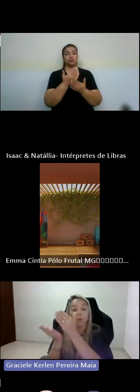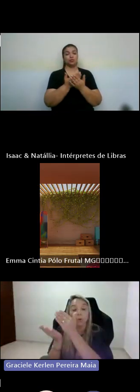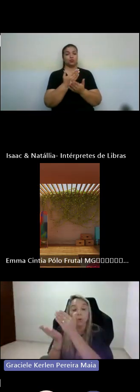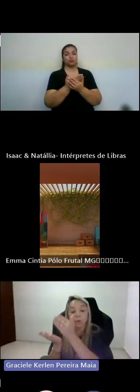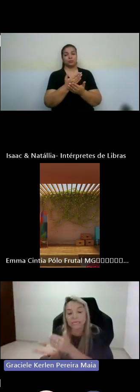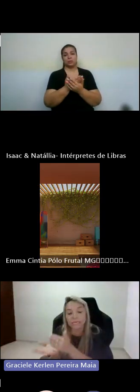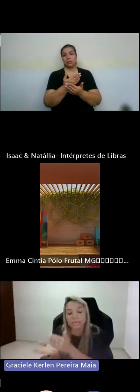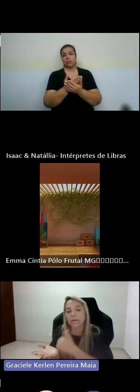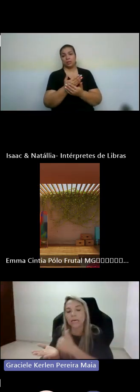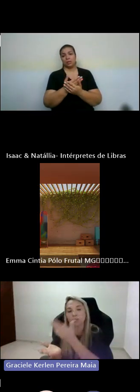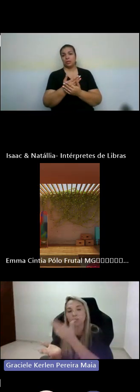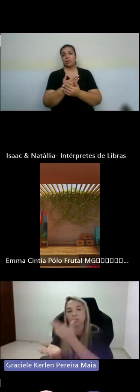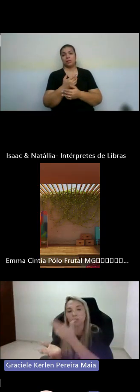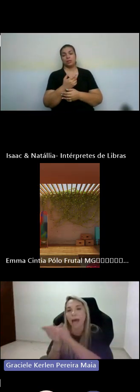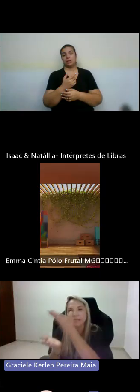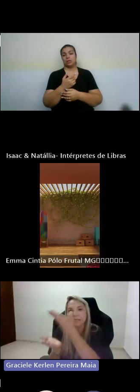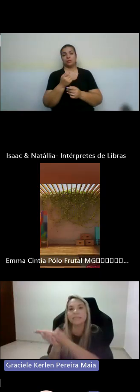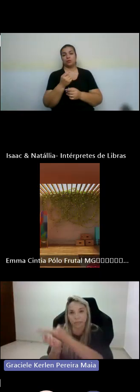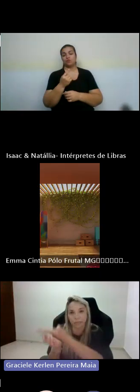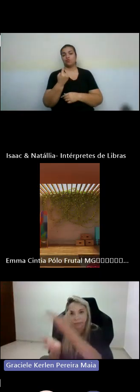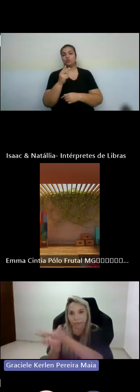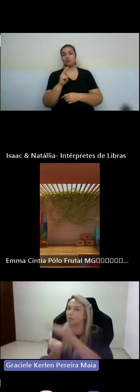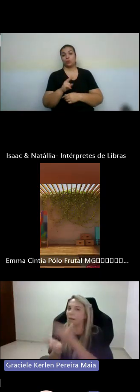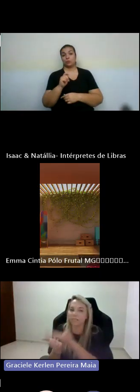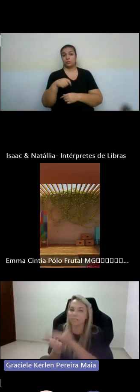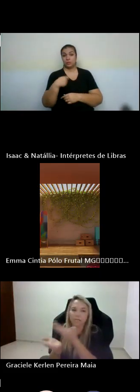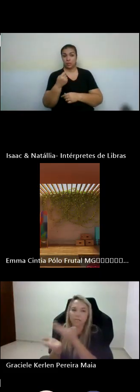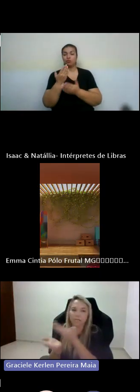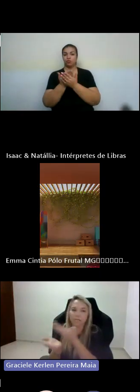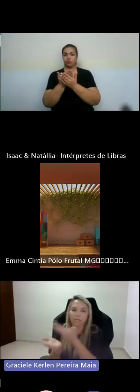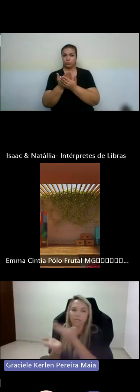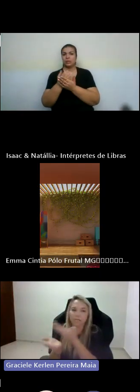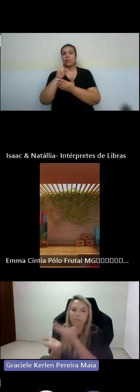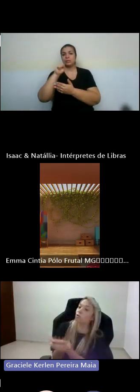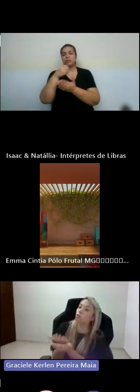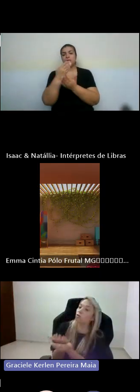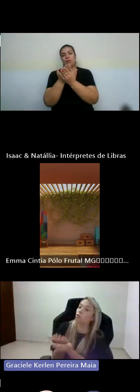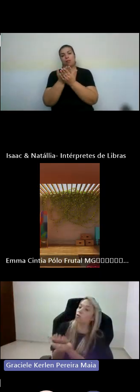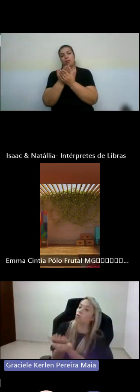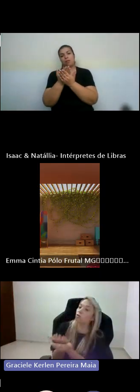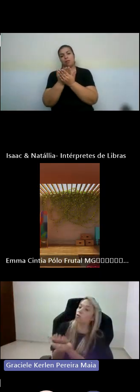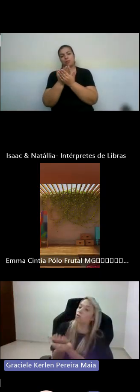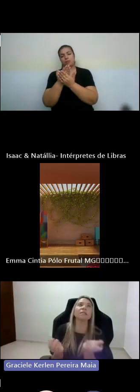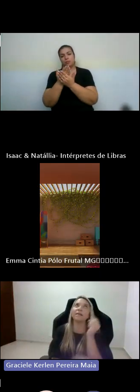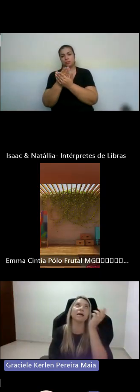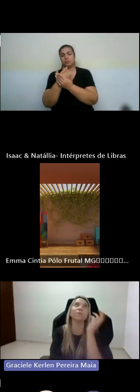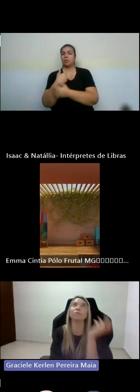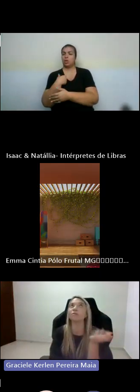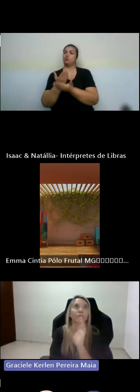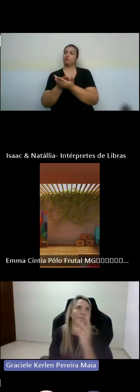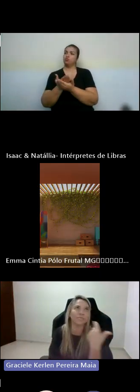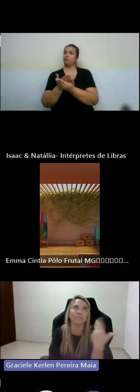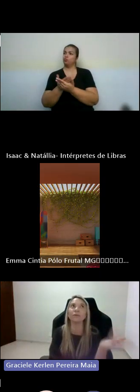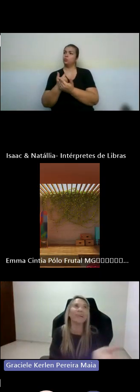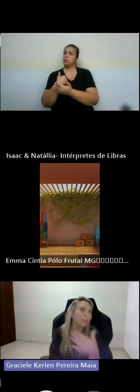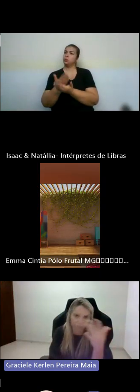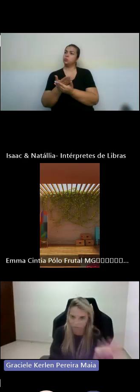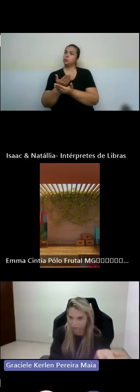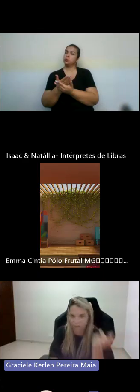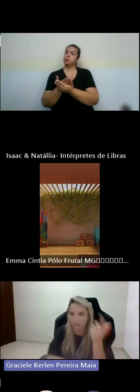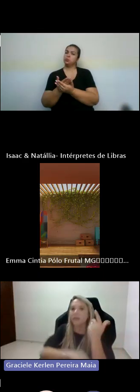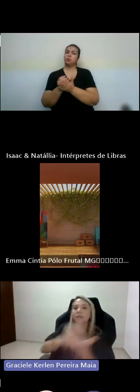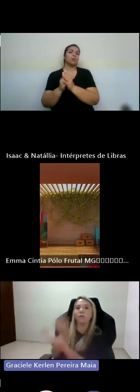ele todo o tempo. O sinal de estudar, sim. Você bate ele várias vezes. Eu estudo. Quantas vezes? Ai,